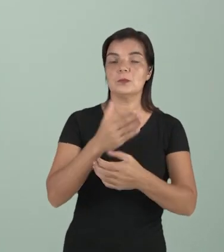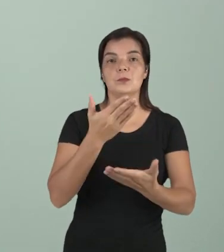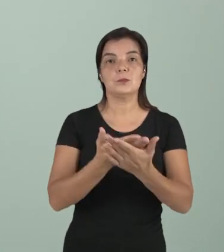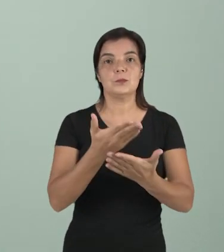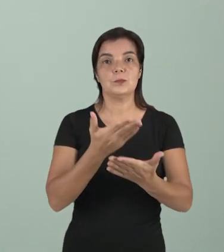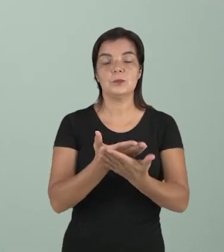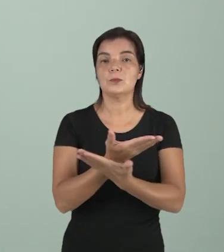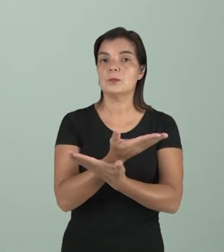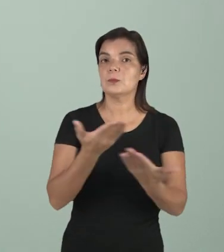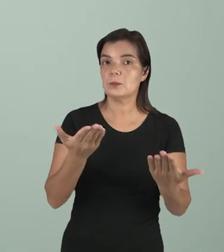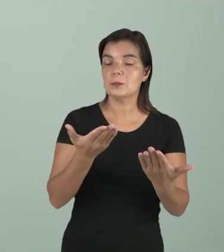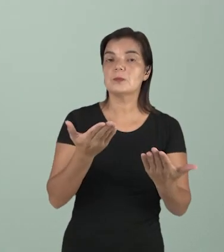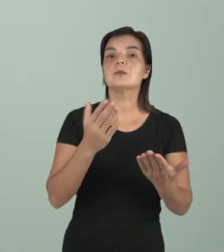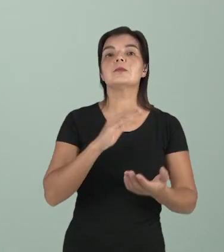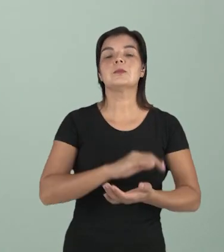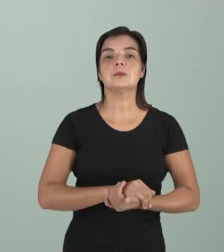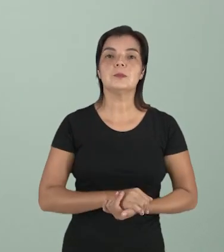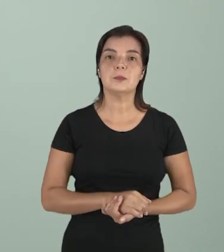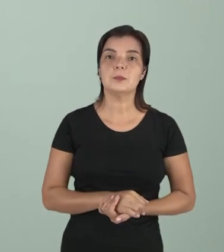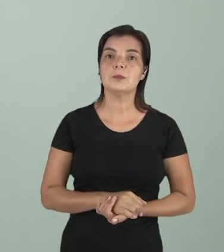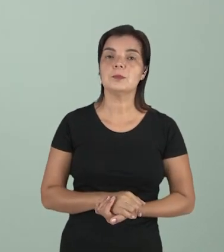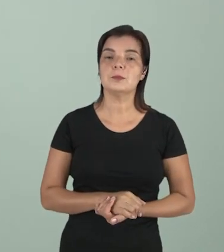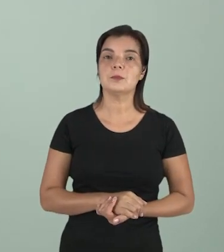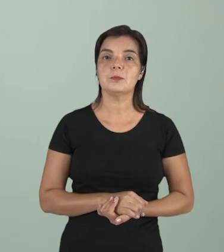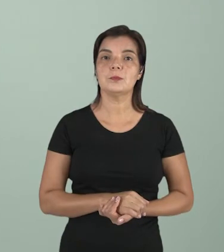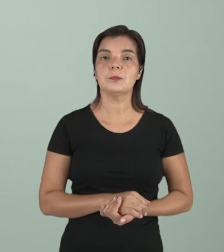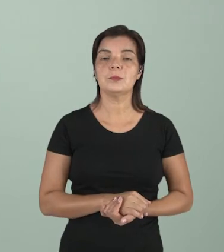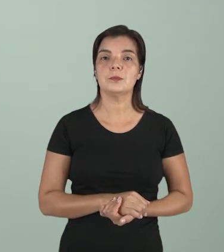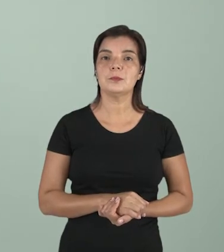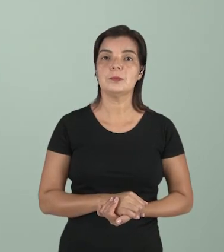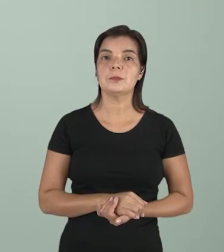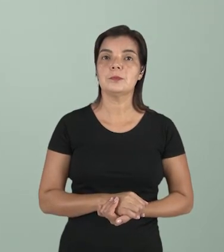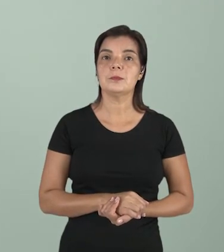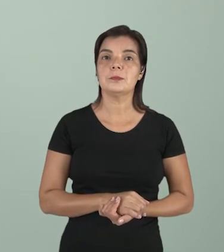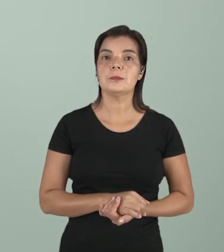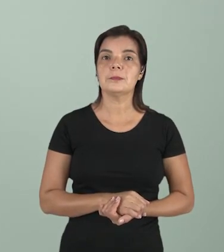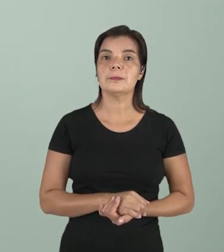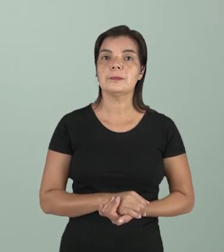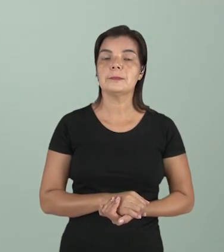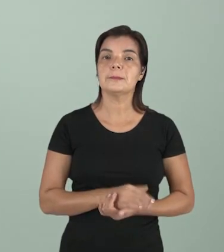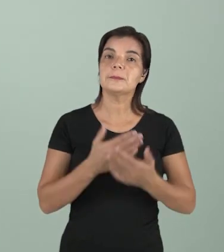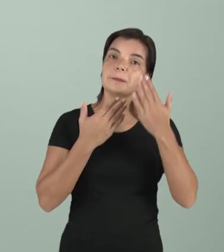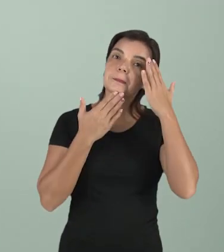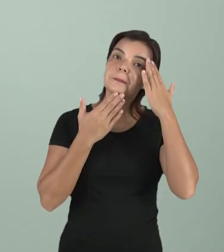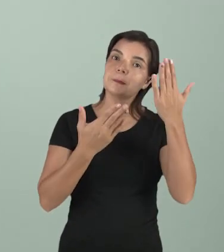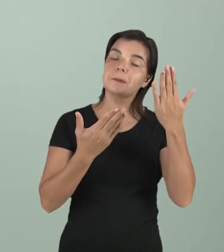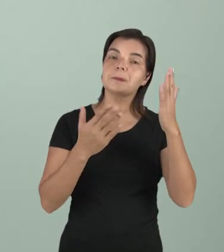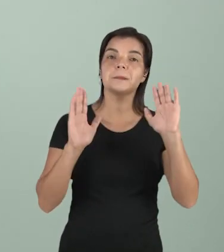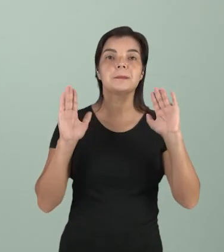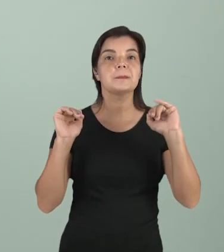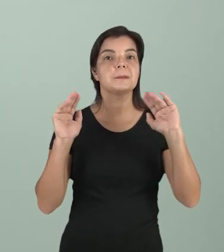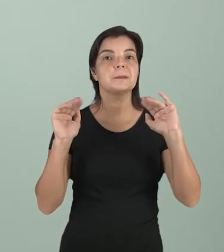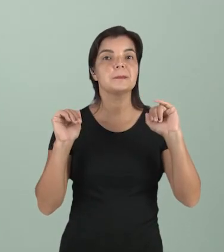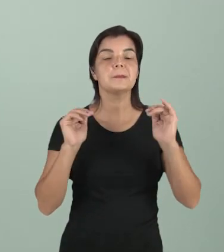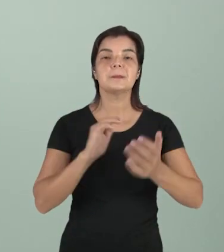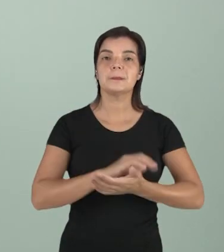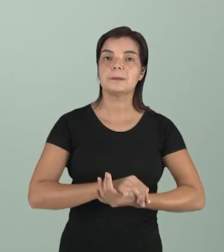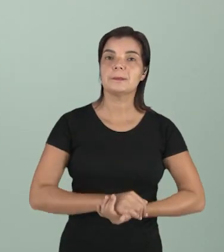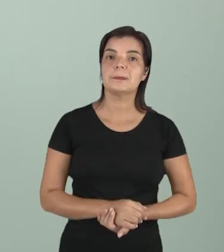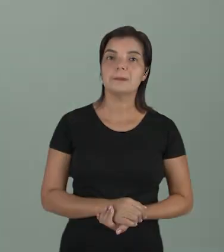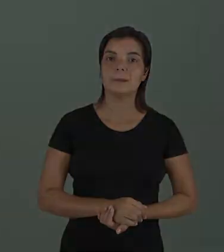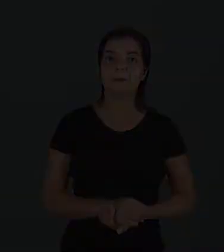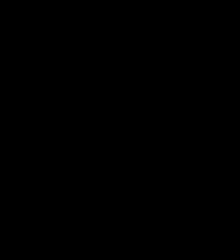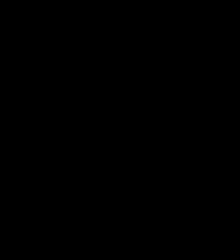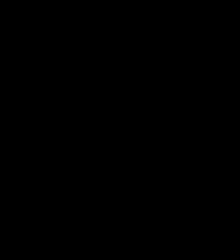para a continuidade do ensino e aprendizado de vocês. Obrigado pela companhia e até a nossa próxima aula.